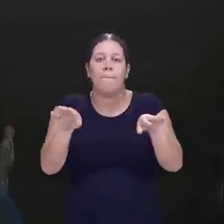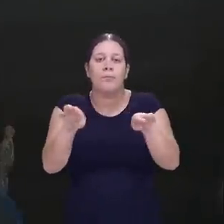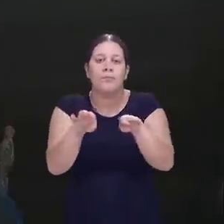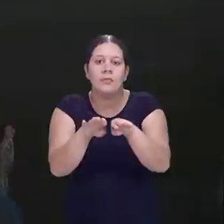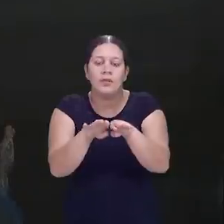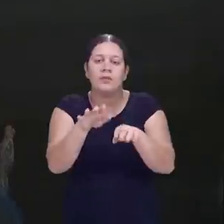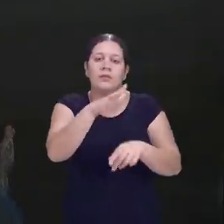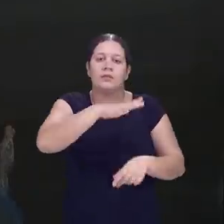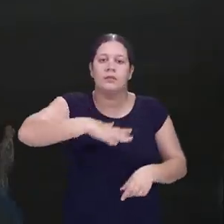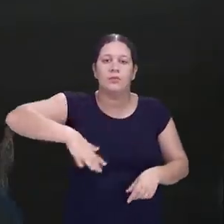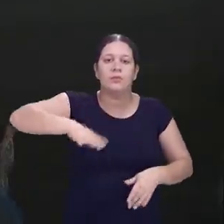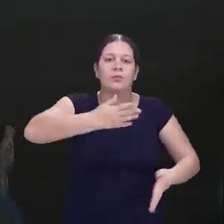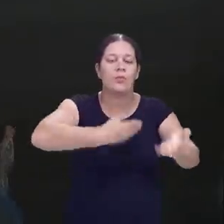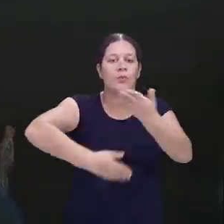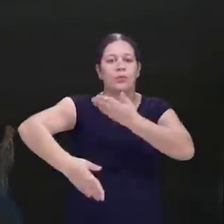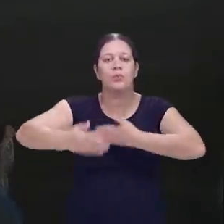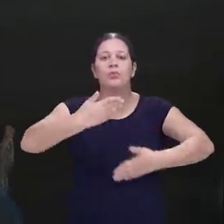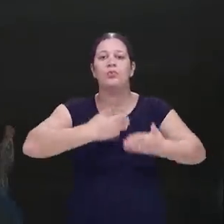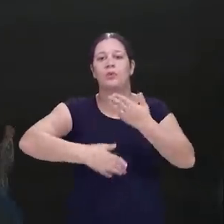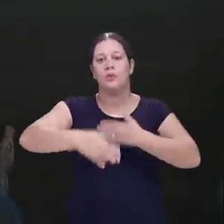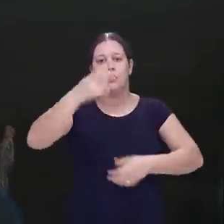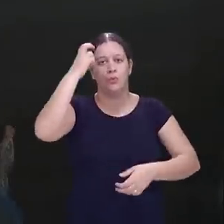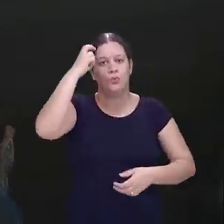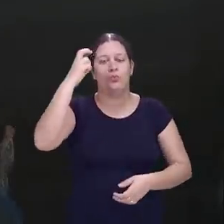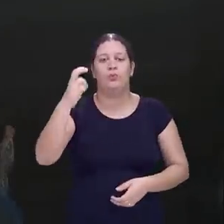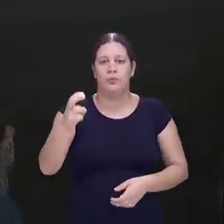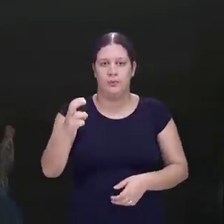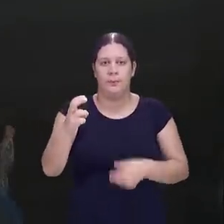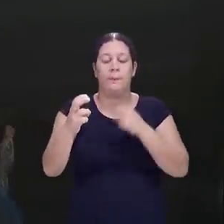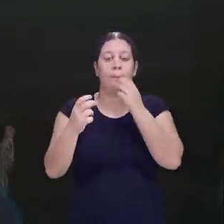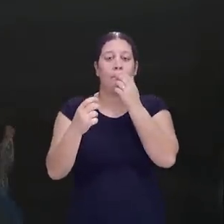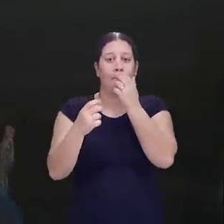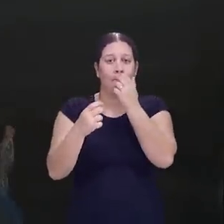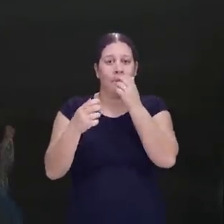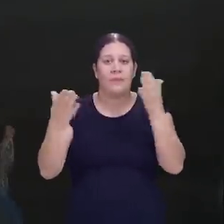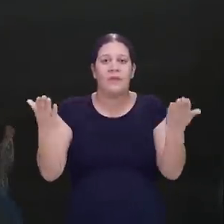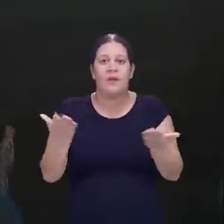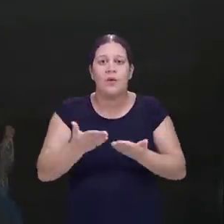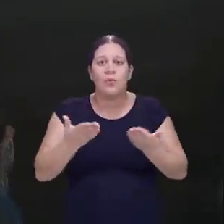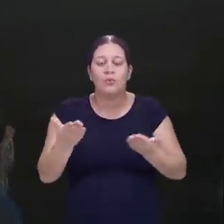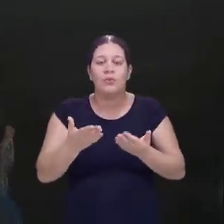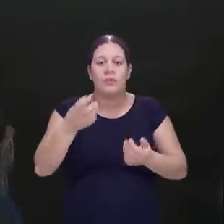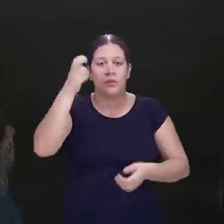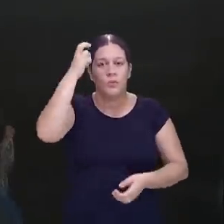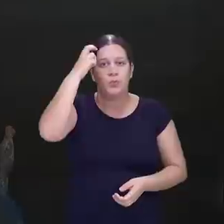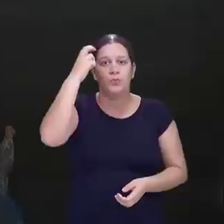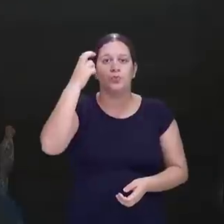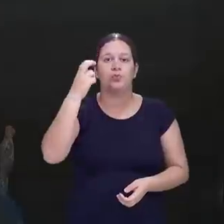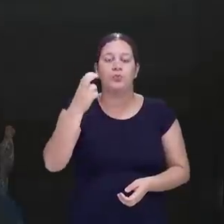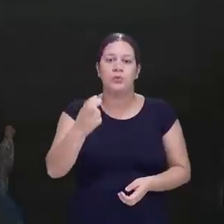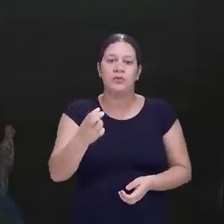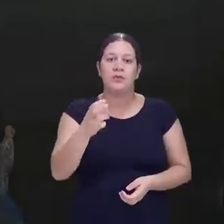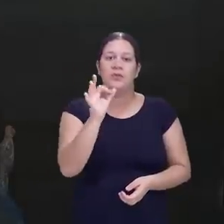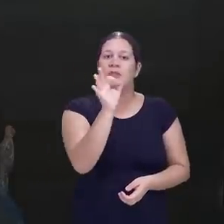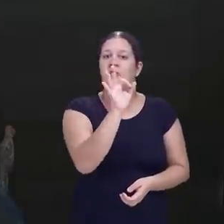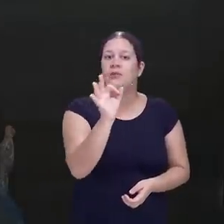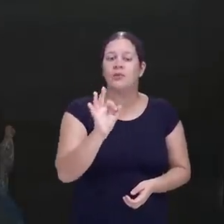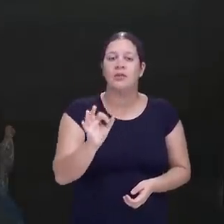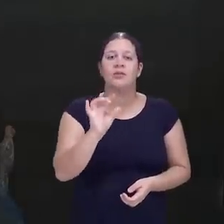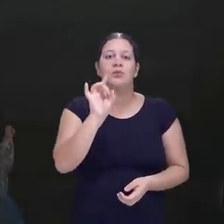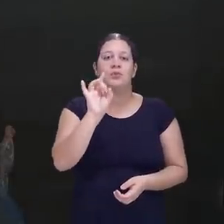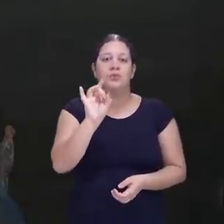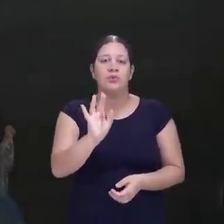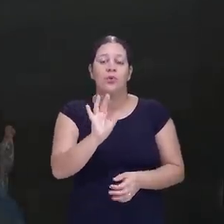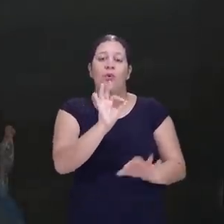vivem no mesmo espaço e que compartilham de uma cultura. Agora, quando essa cultura ela não